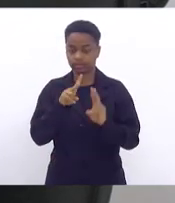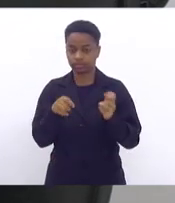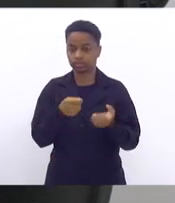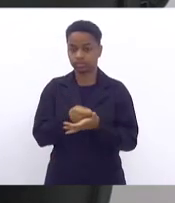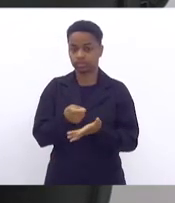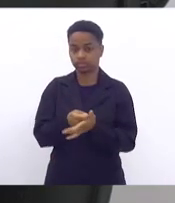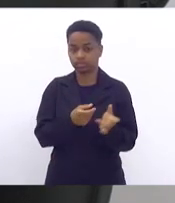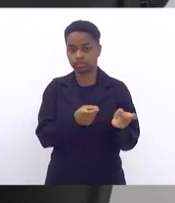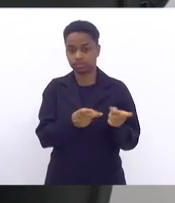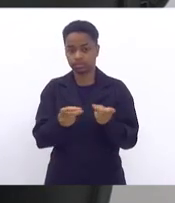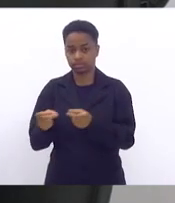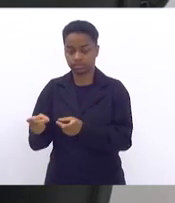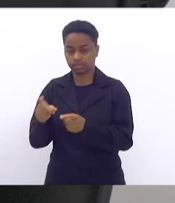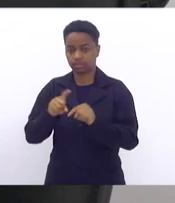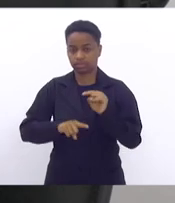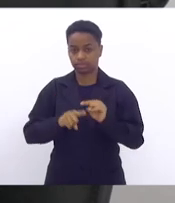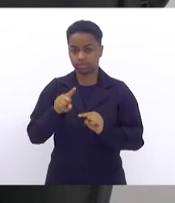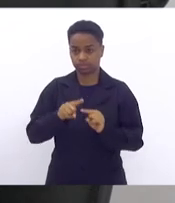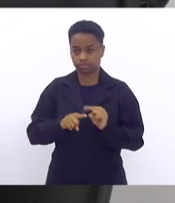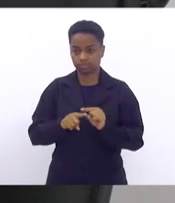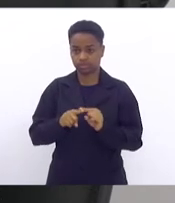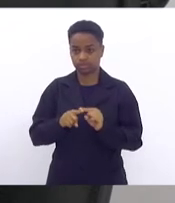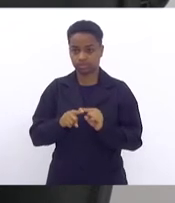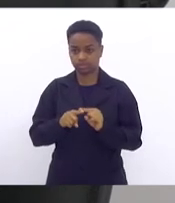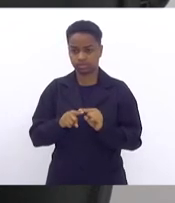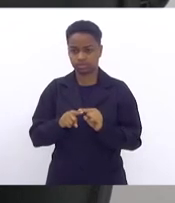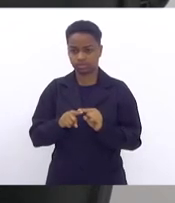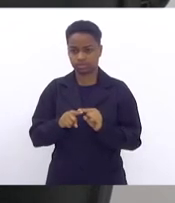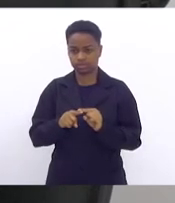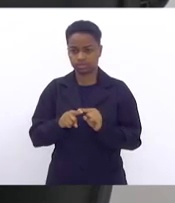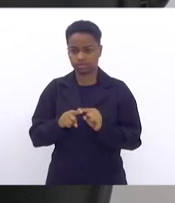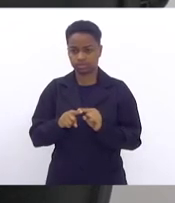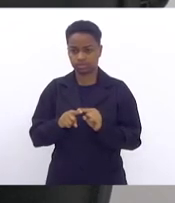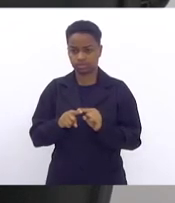obrigatoriedade de comercialização de produtos saneantes